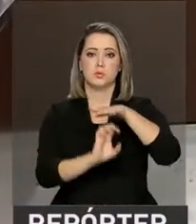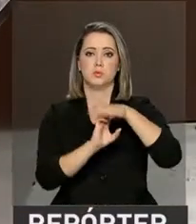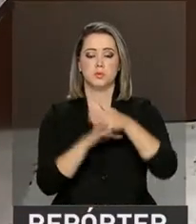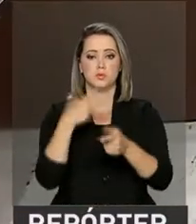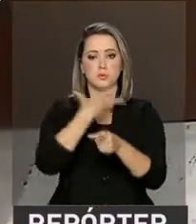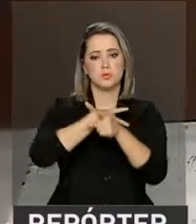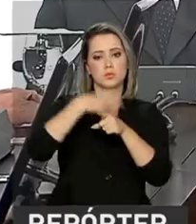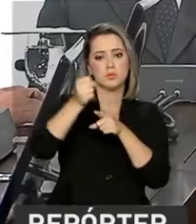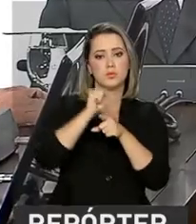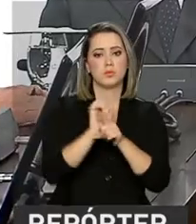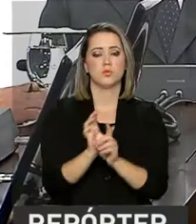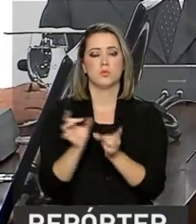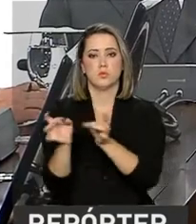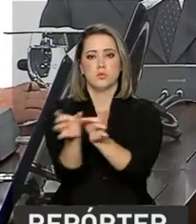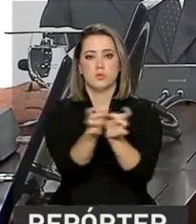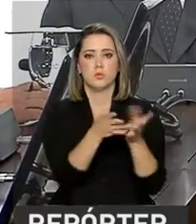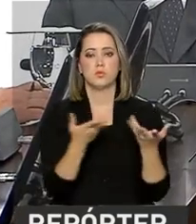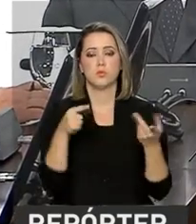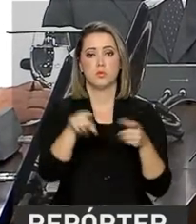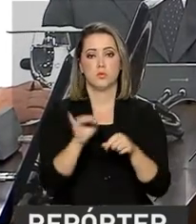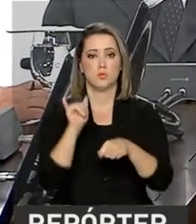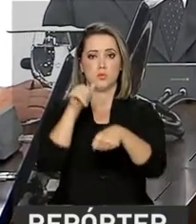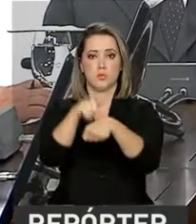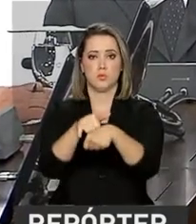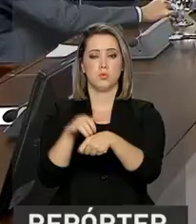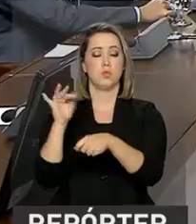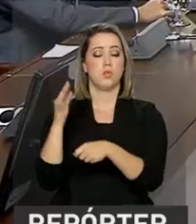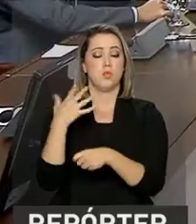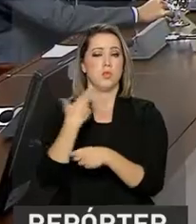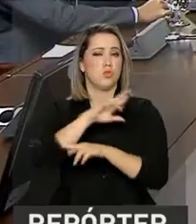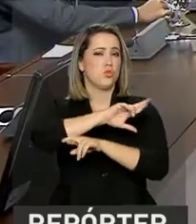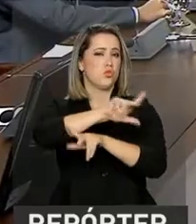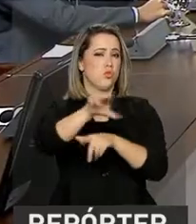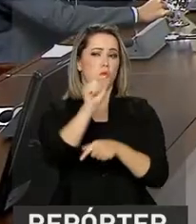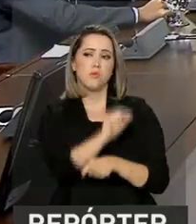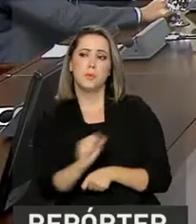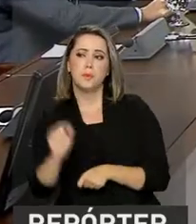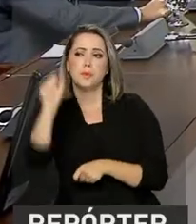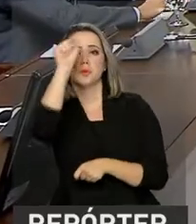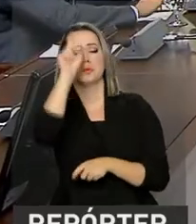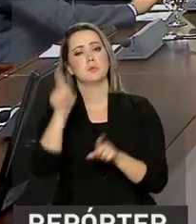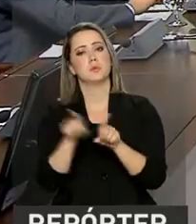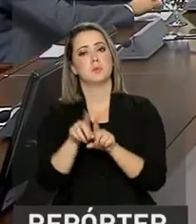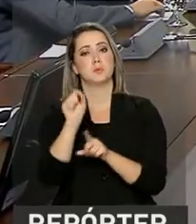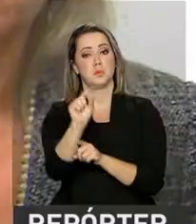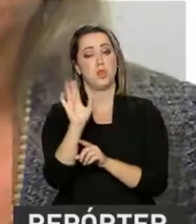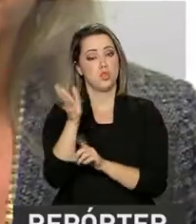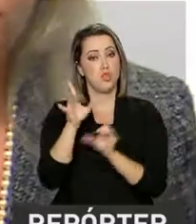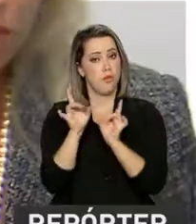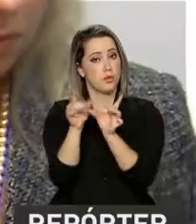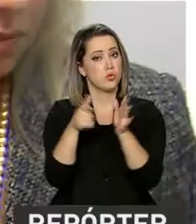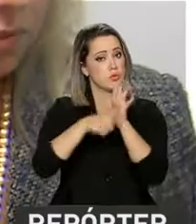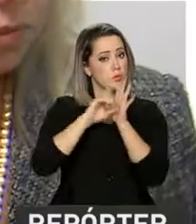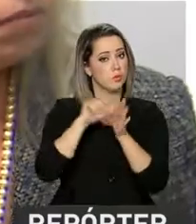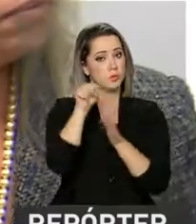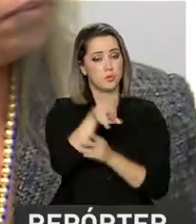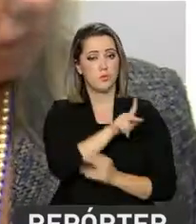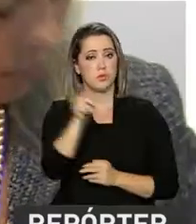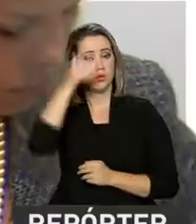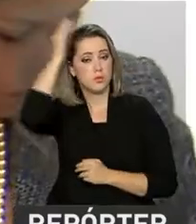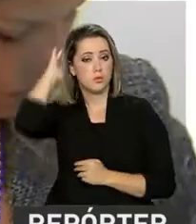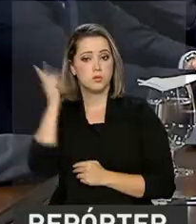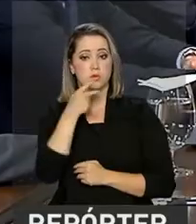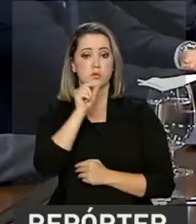das concessões dos aeroportos de fortaleza florianópolis porto alegre e salvador o presidente temer